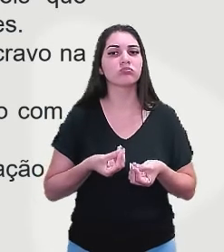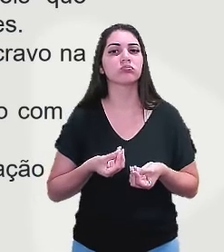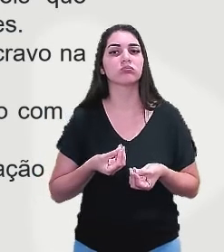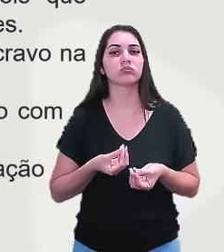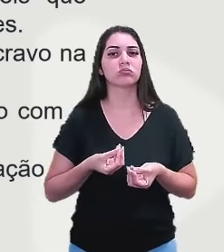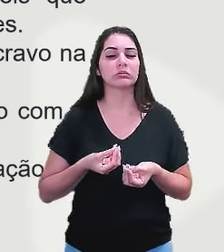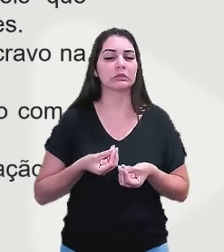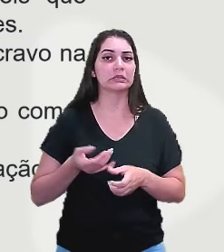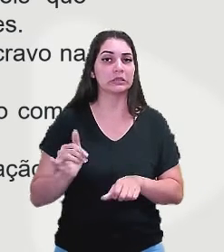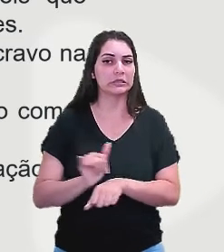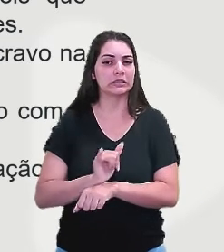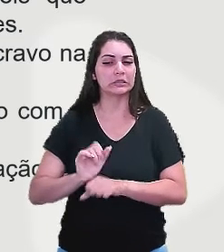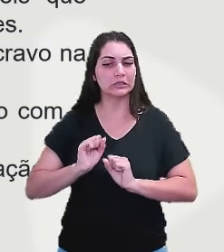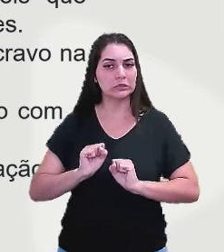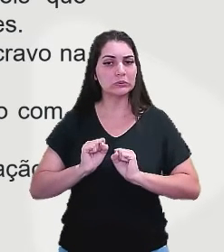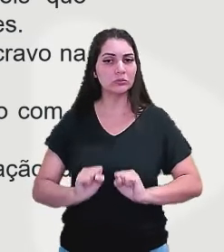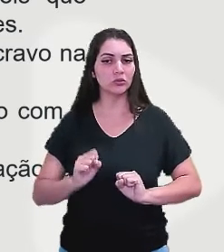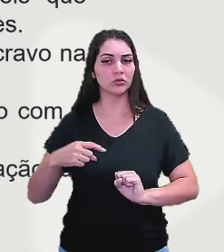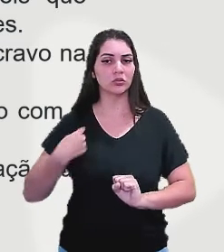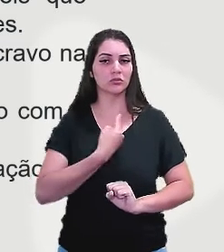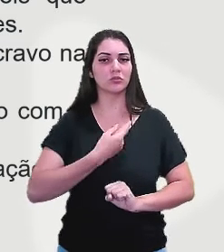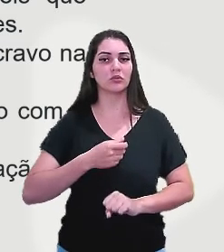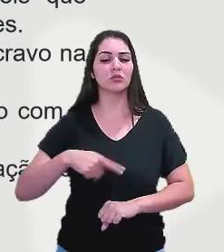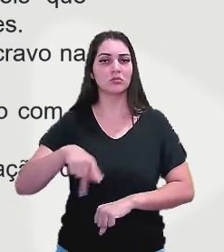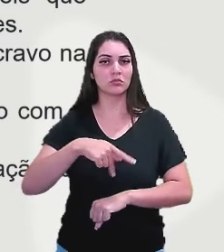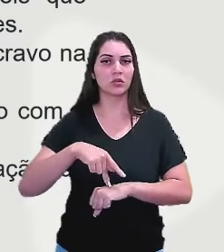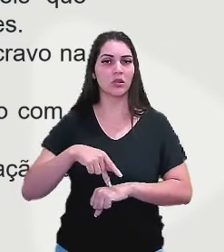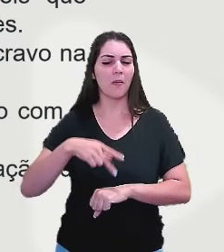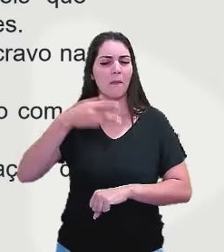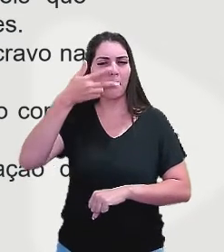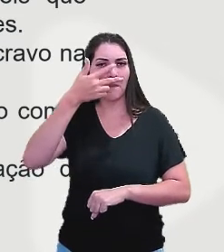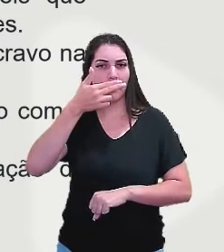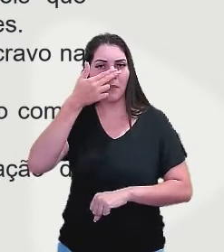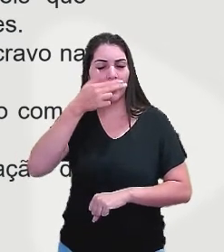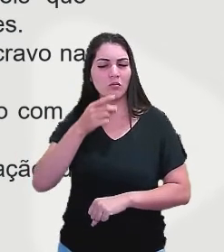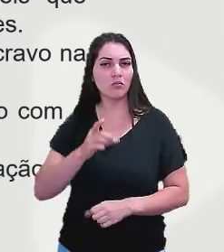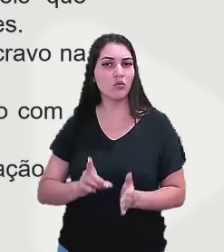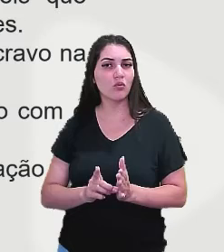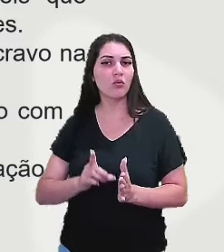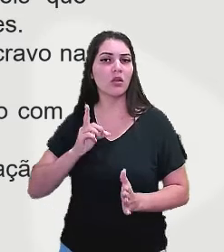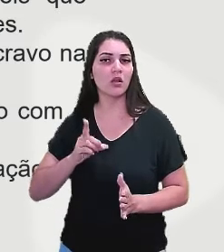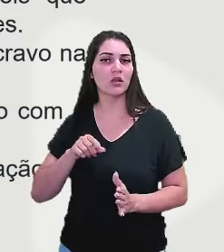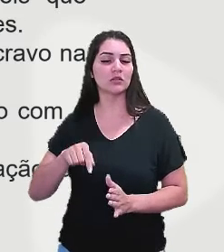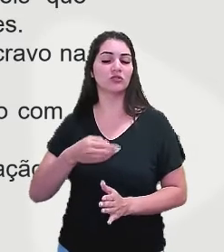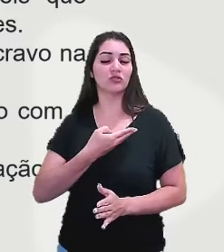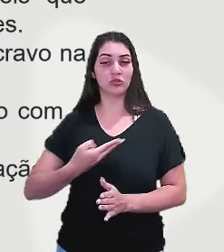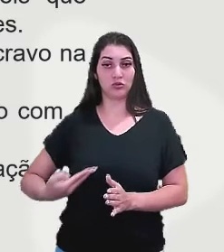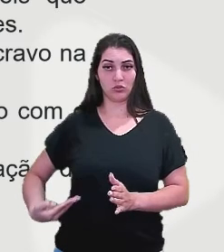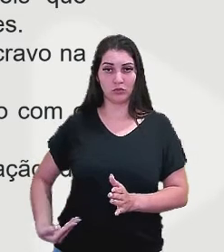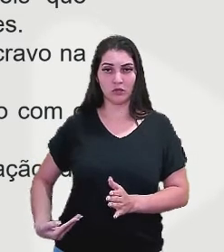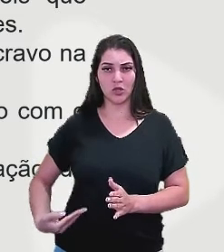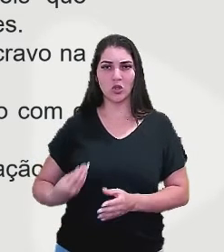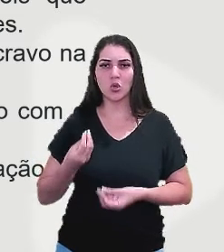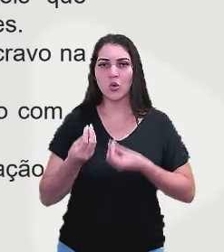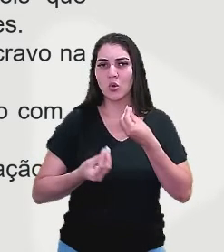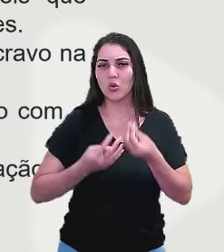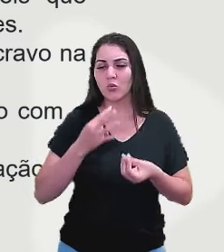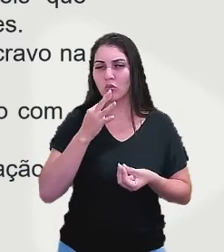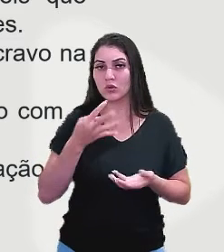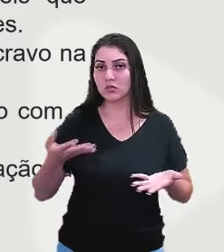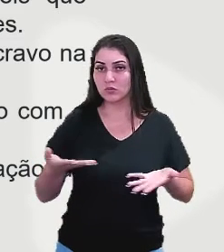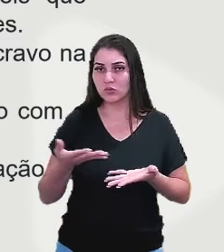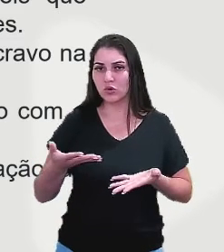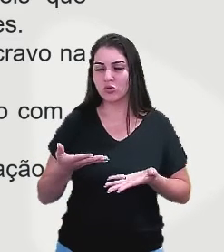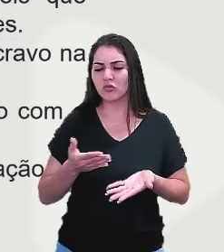de poder no nosso país, mesmo antes dele ser uma república, como nós conhecemos hoje, ela começa a ser